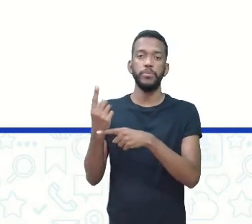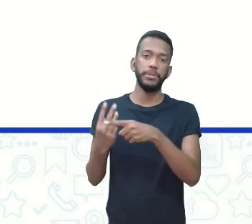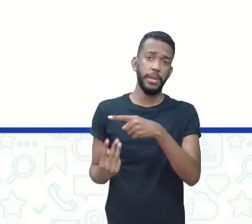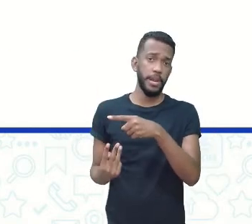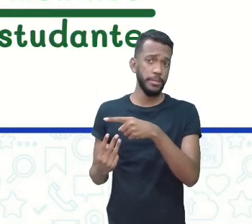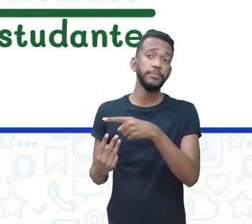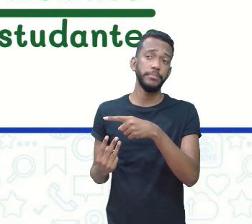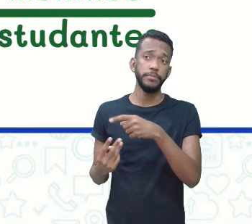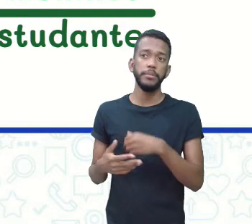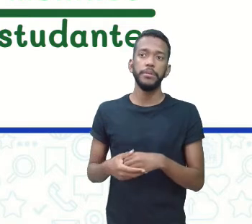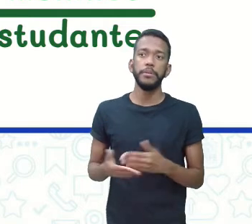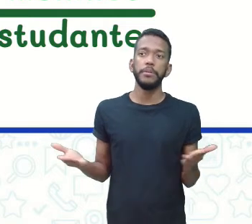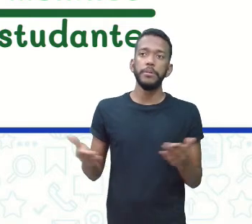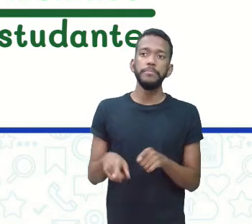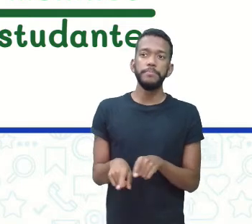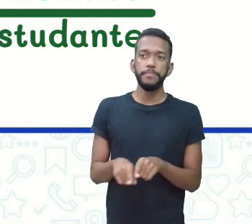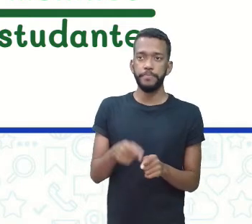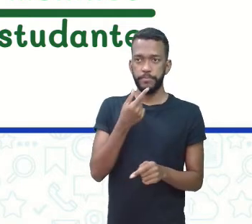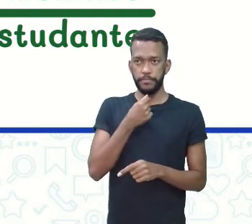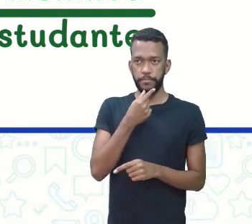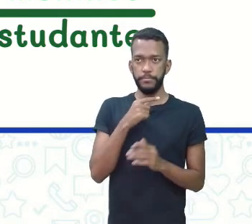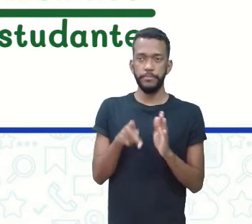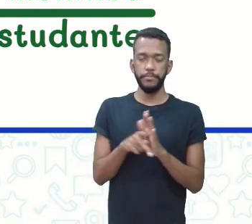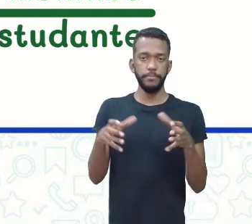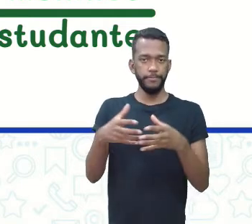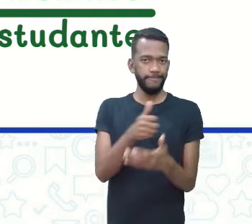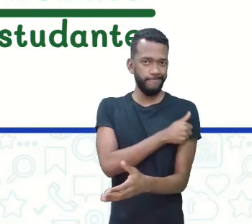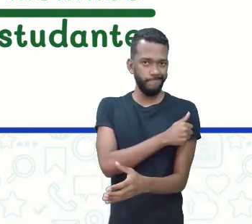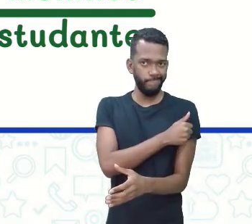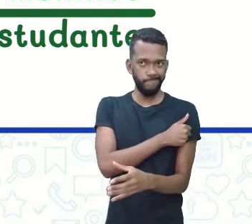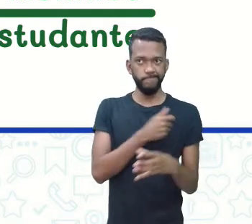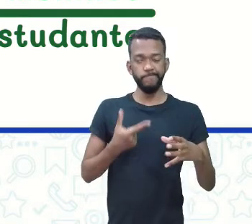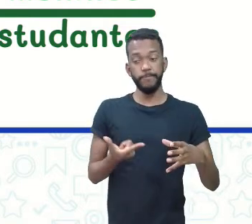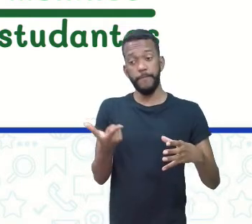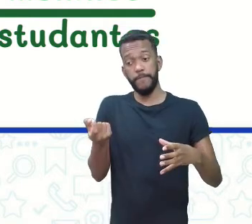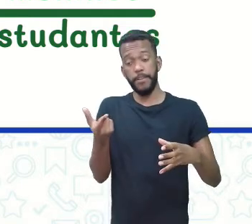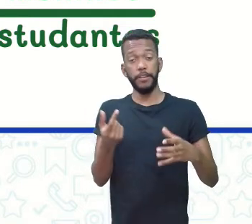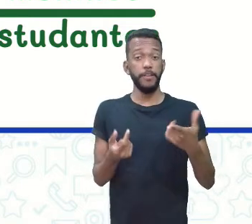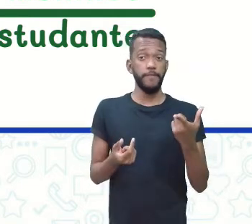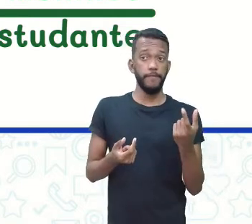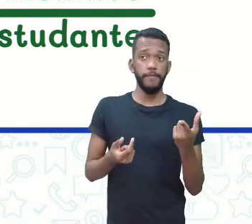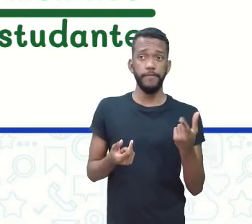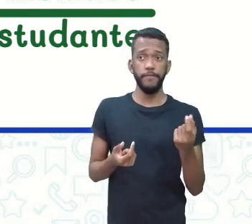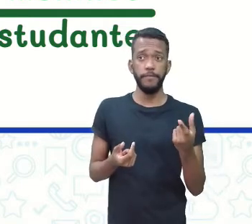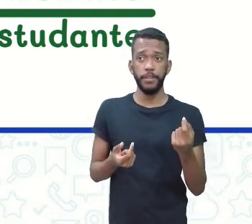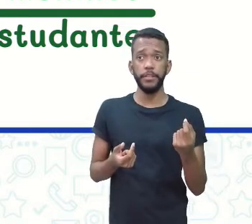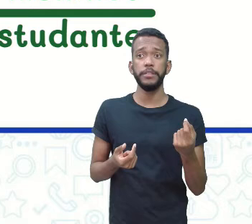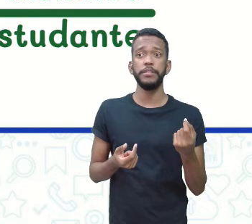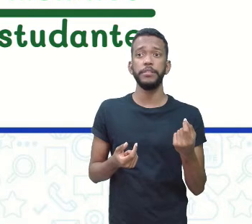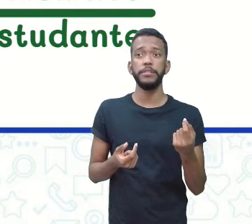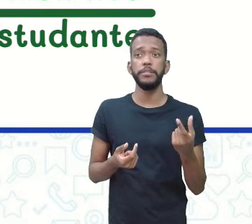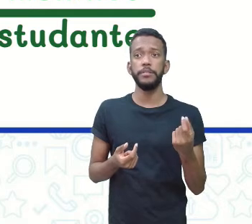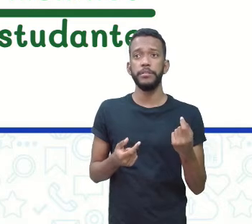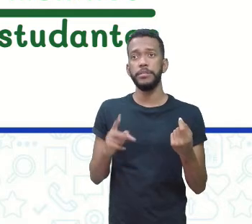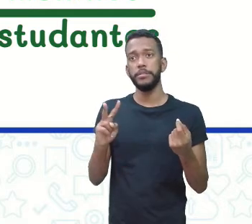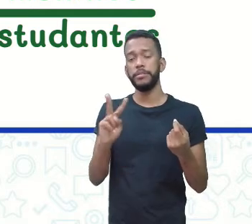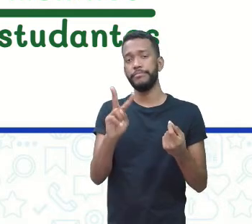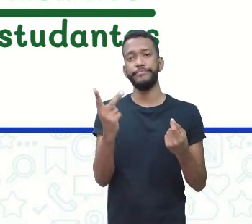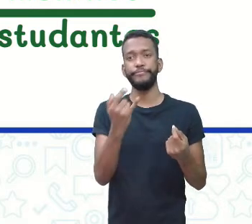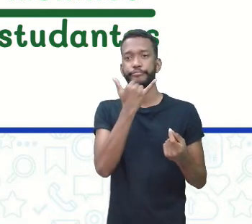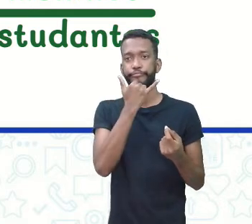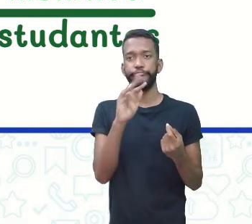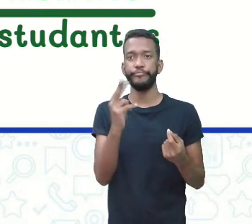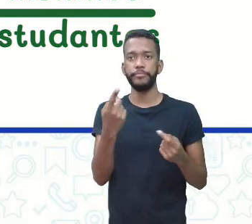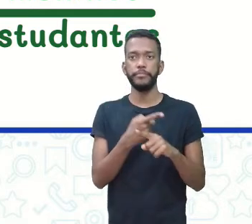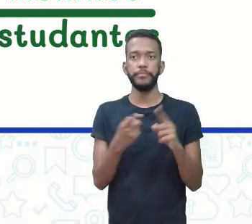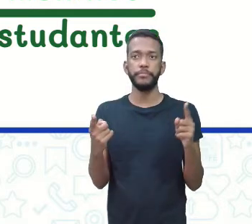né? E eu posso comparar meninos e estudantes, eu posso 20 com 30, 2 para 3. Aqui ficou trocado, né, gente? Mas a gente